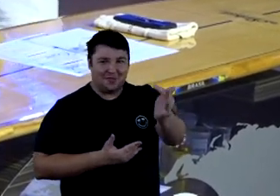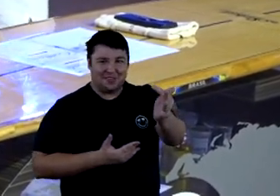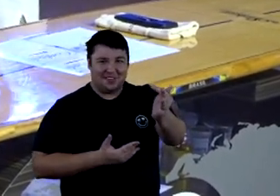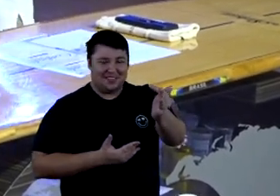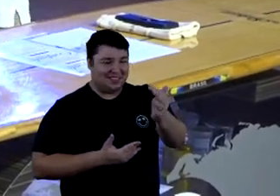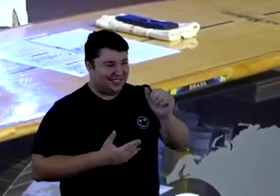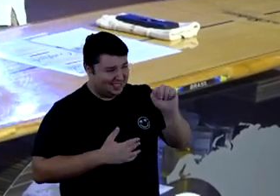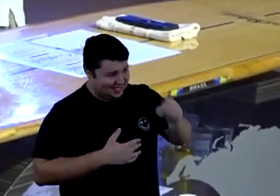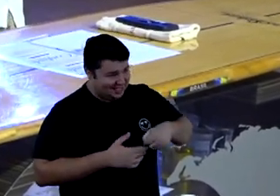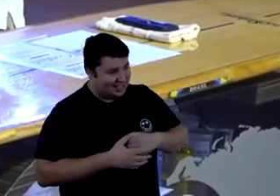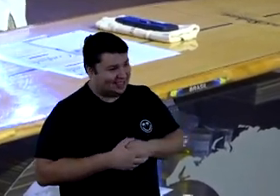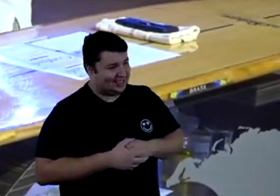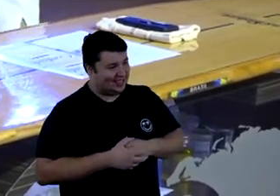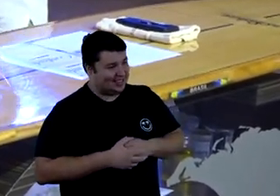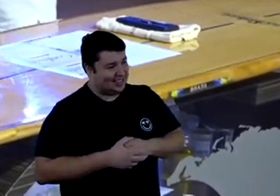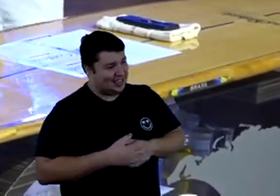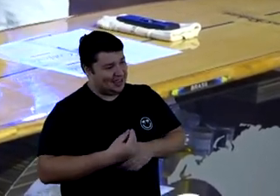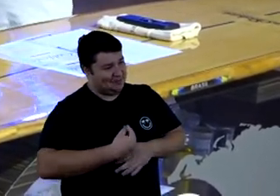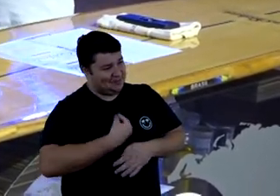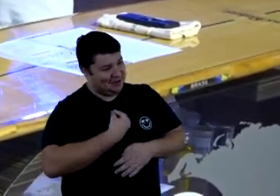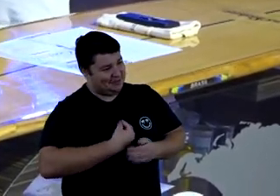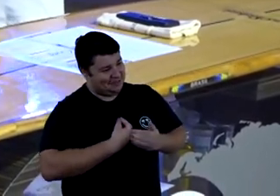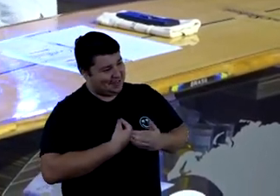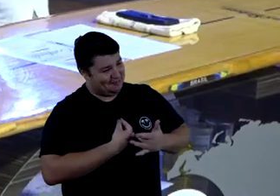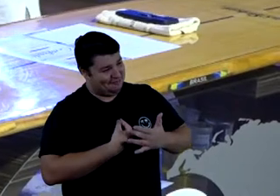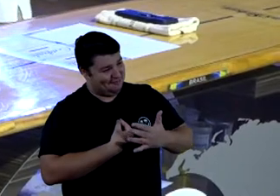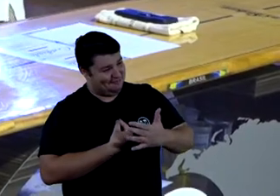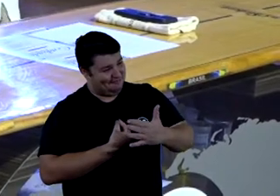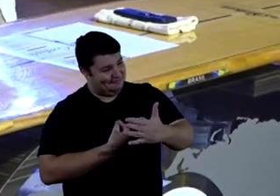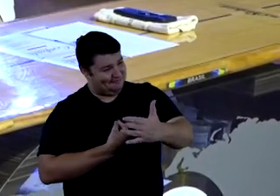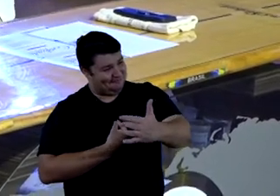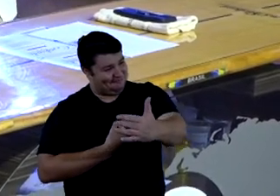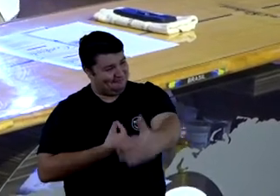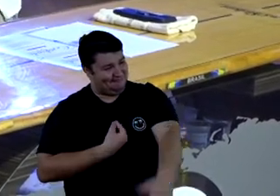e sim, é para o resto de nossas vidas.